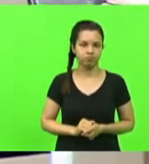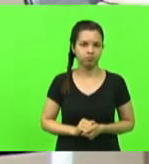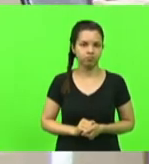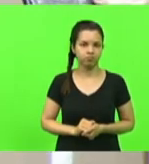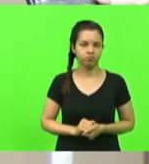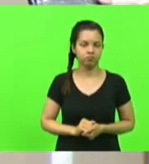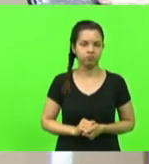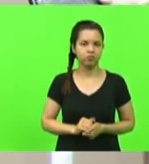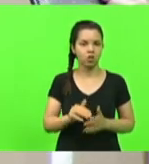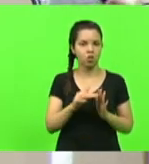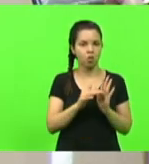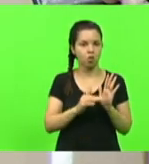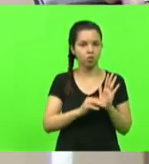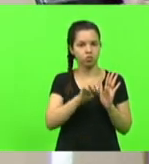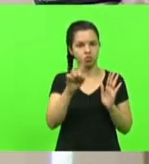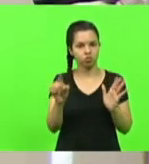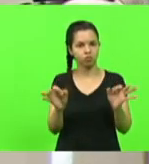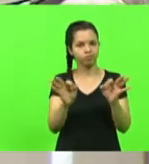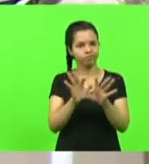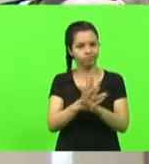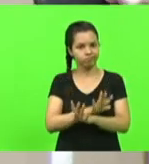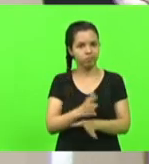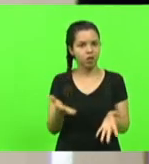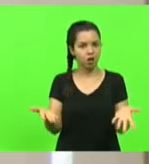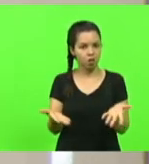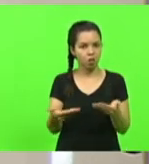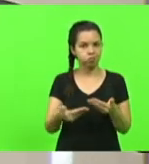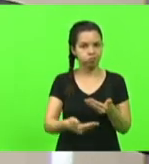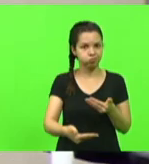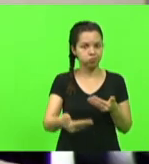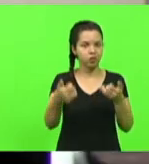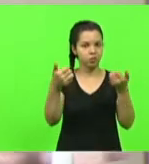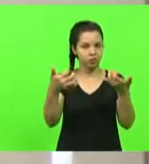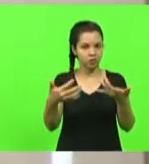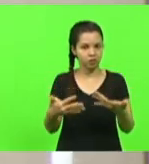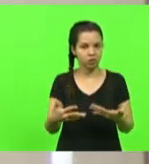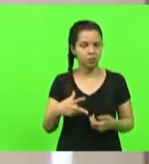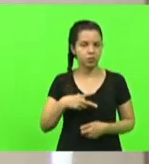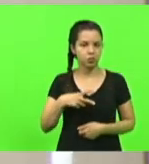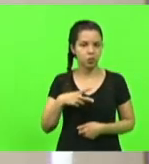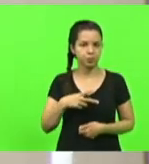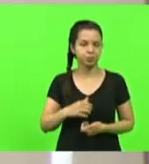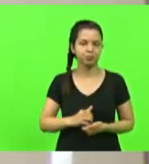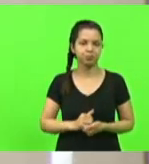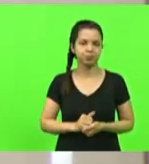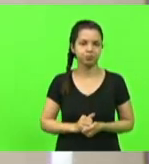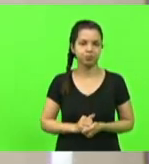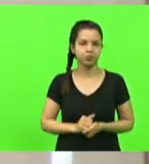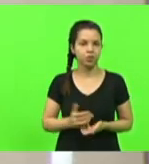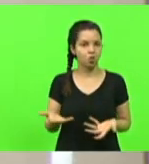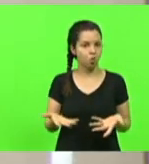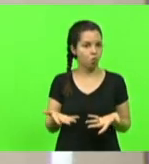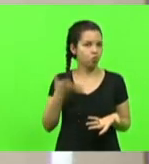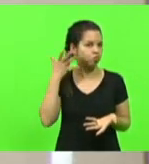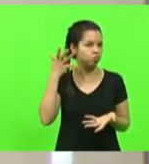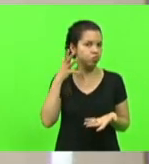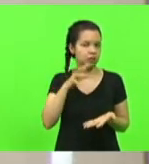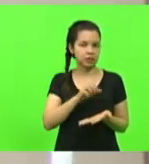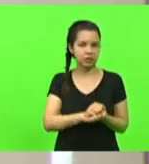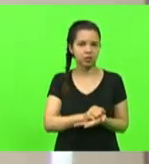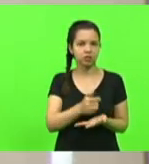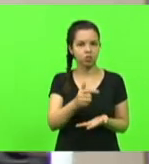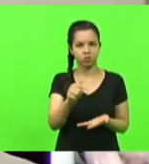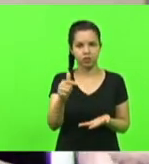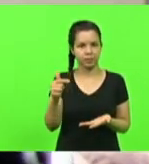Fim da ordem do dia. Passamos às explicações pessoais. Na sessão de hoje não temos oradores inscritos em explicações